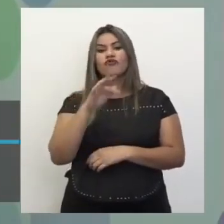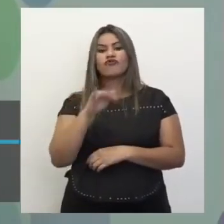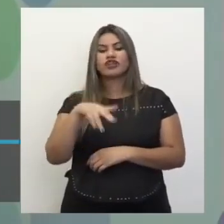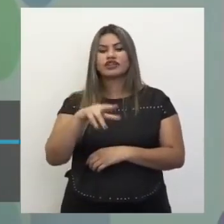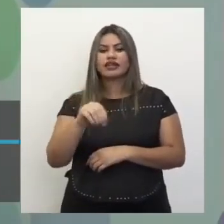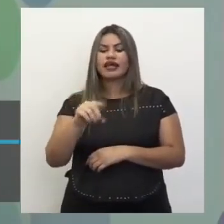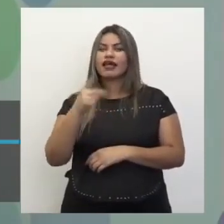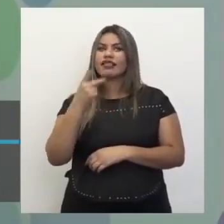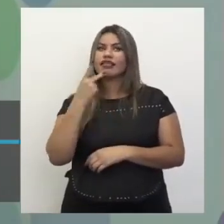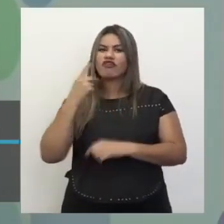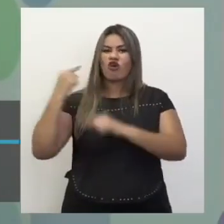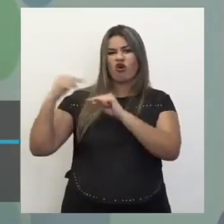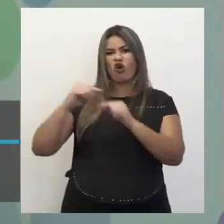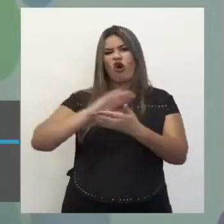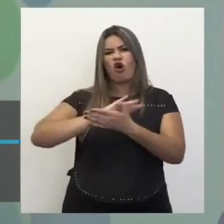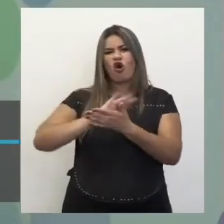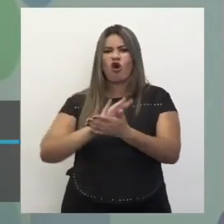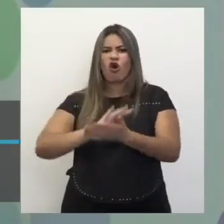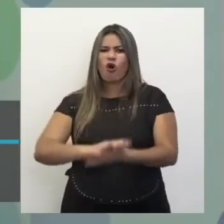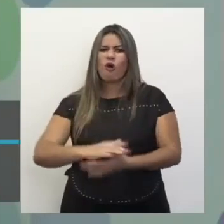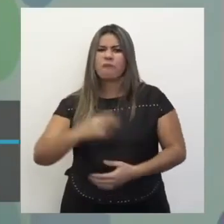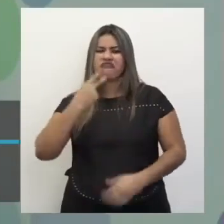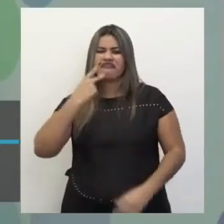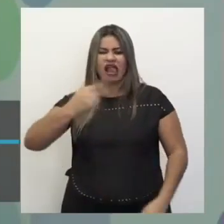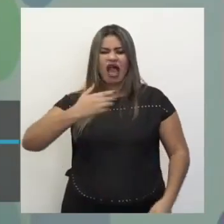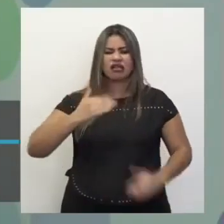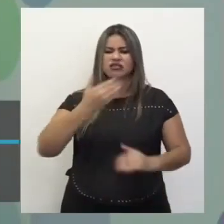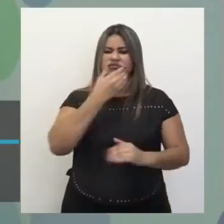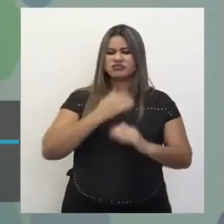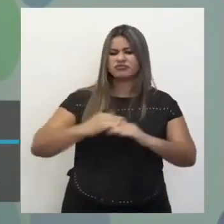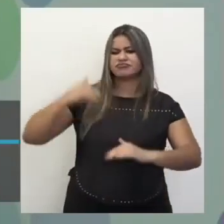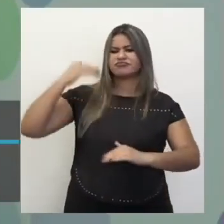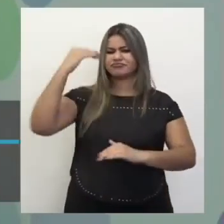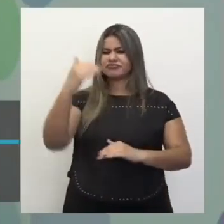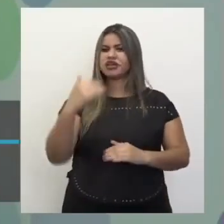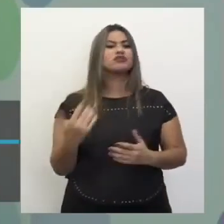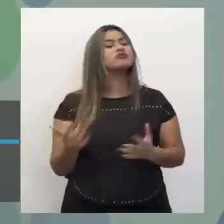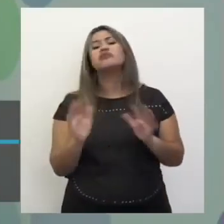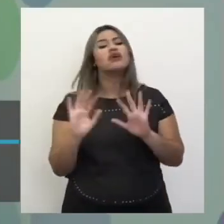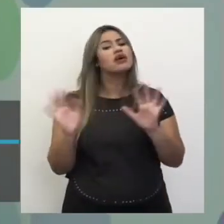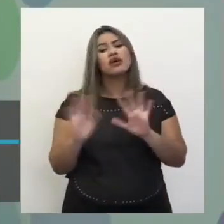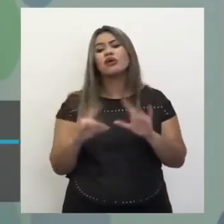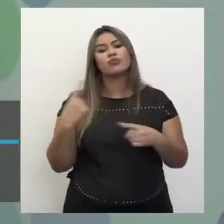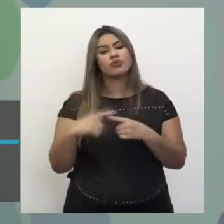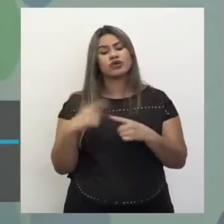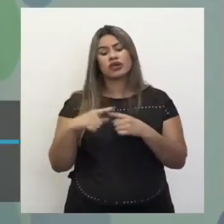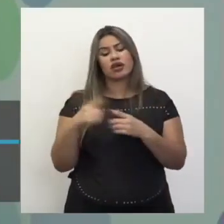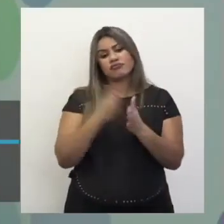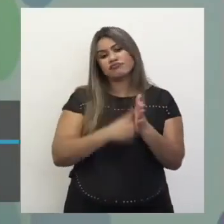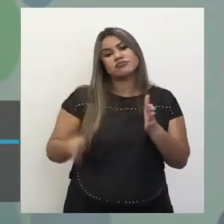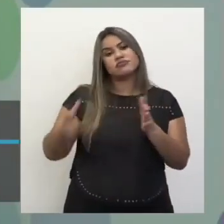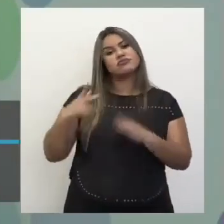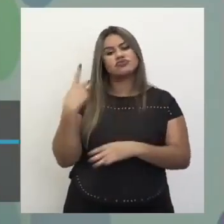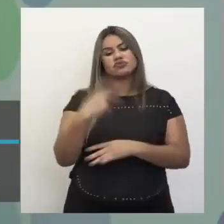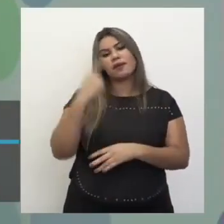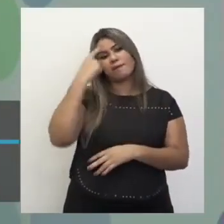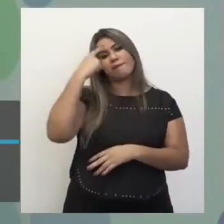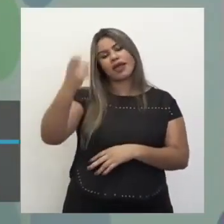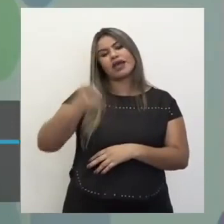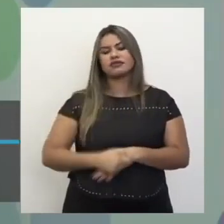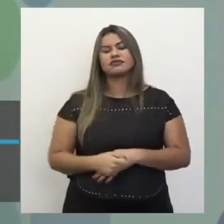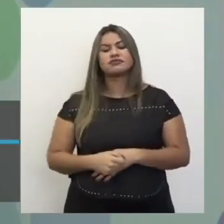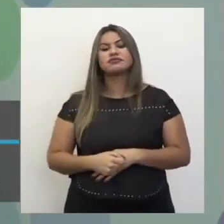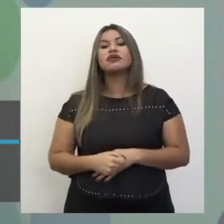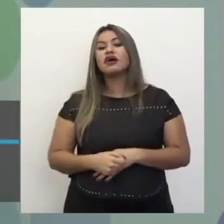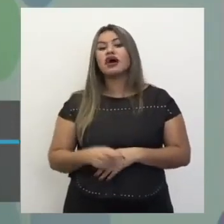precisa crucificar o Rousseau, chamar ele de machista, nada disso não, porque todo mundo é fruto do seu tempo. Nós pensamos como pensamos hoje porque